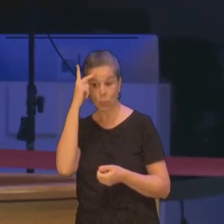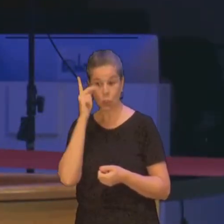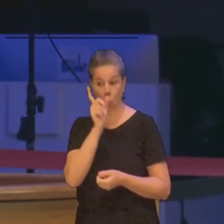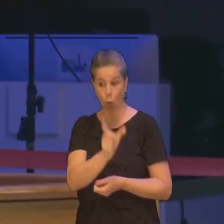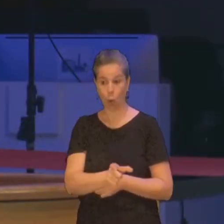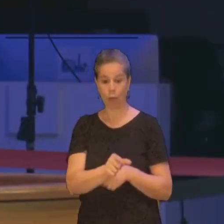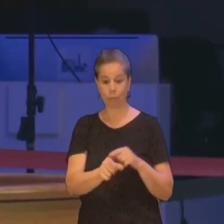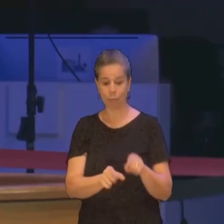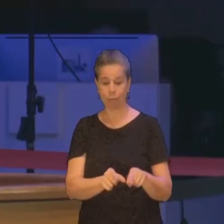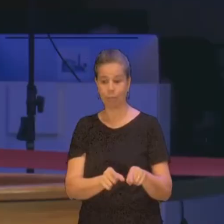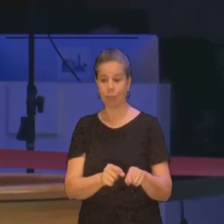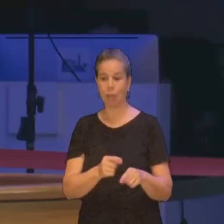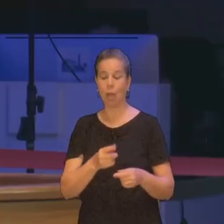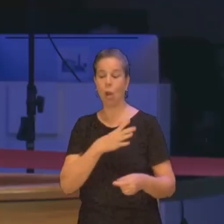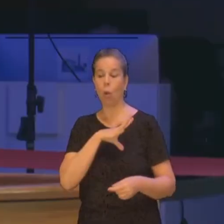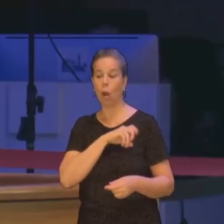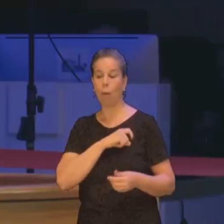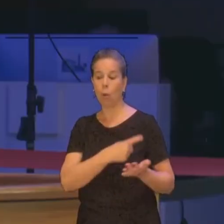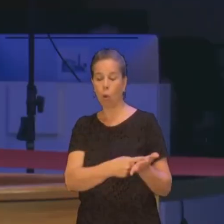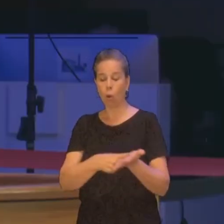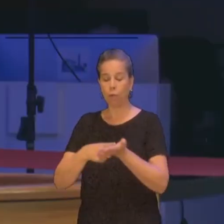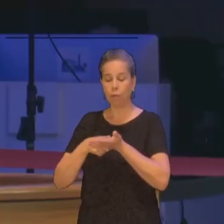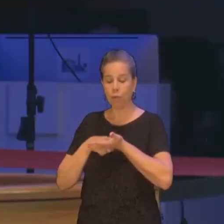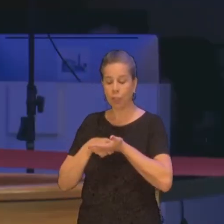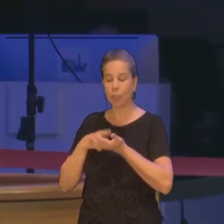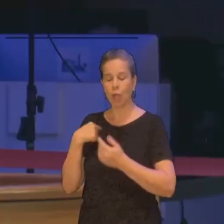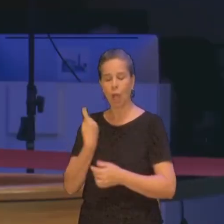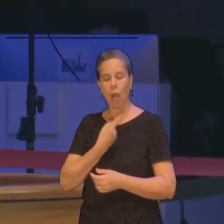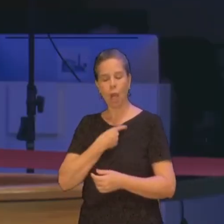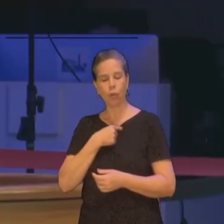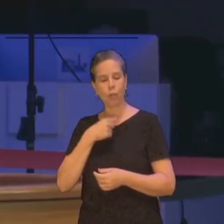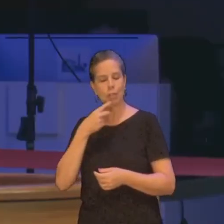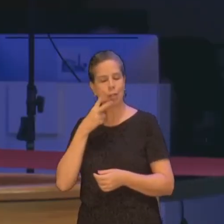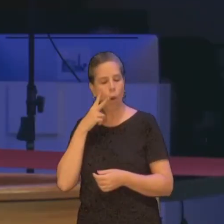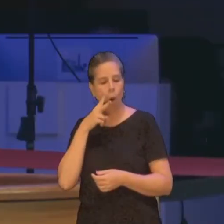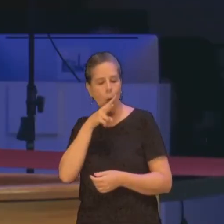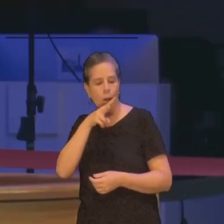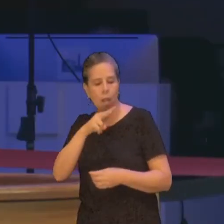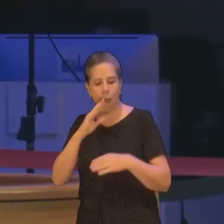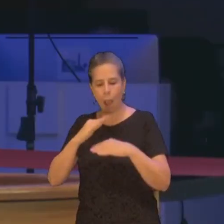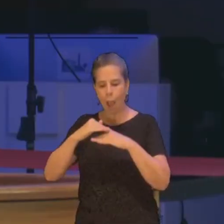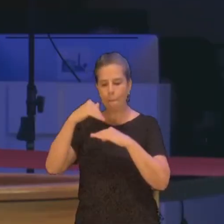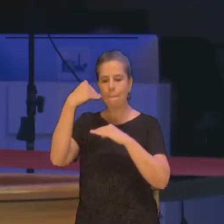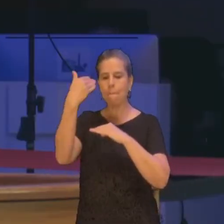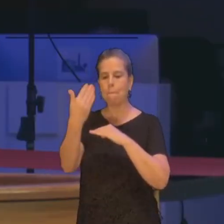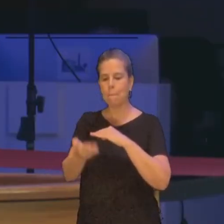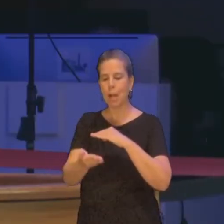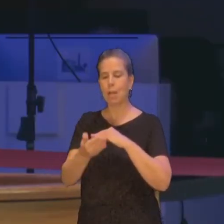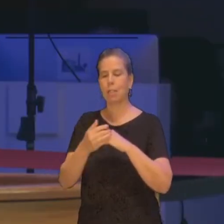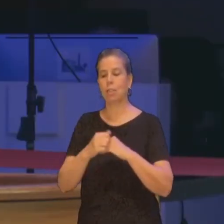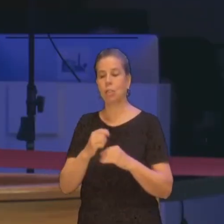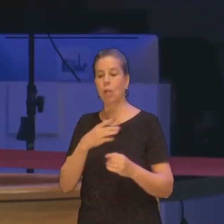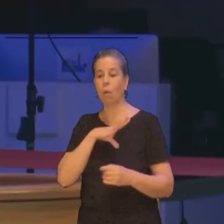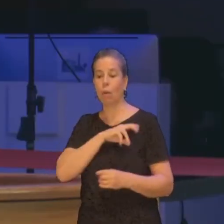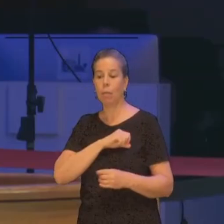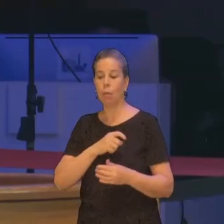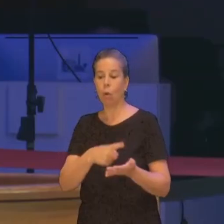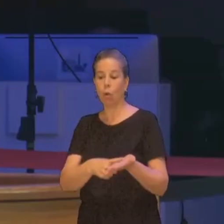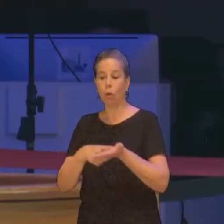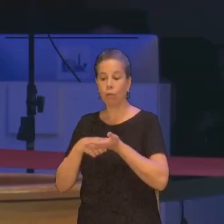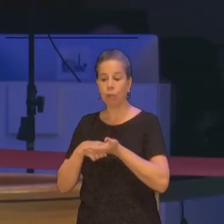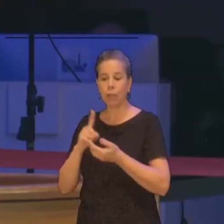O amor nos convida a olhar além do problema. O amor nos convida a